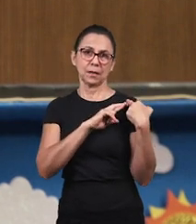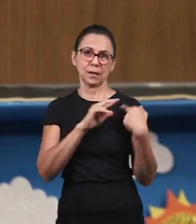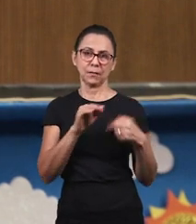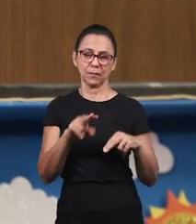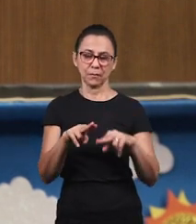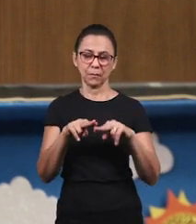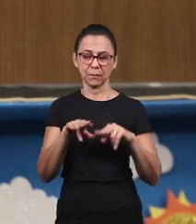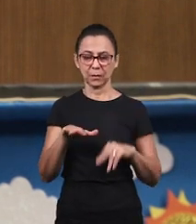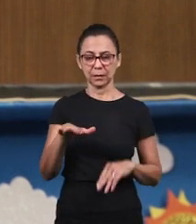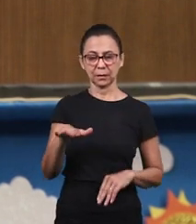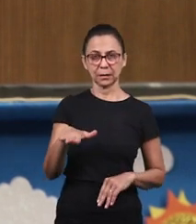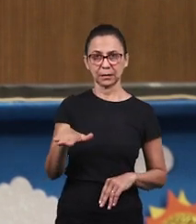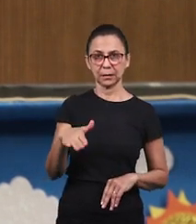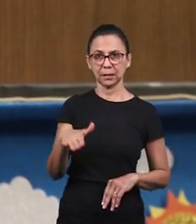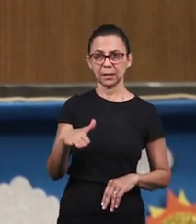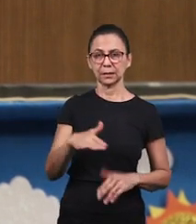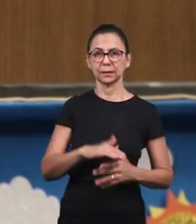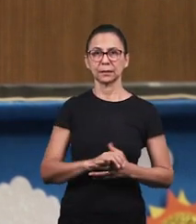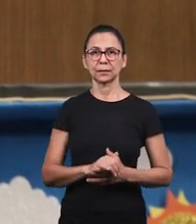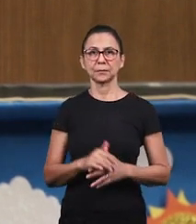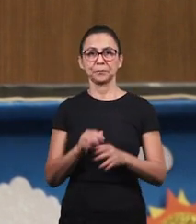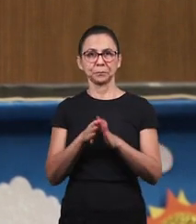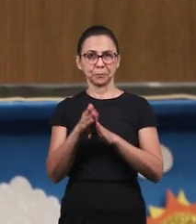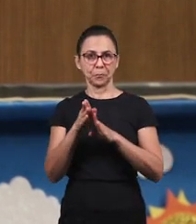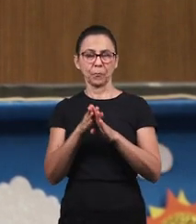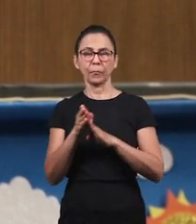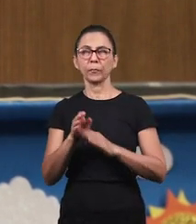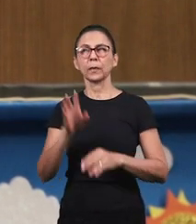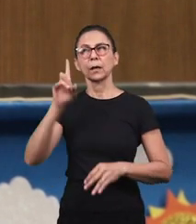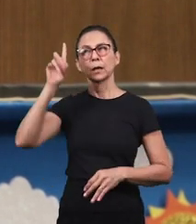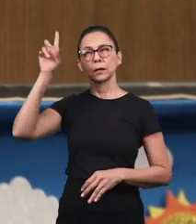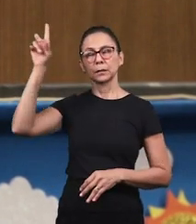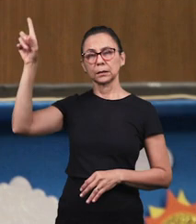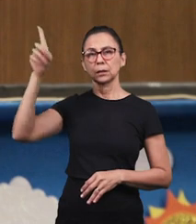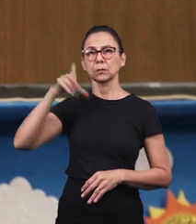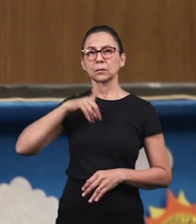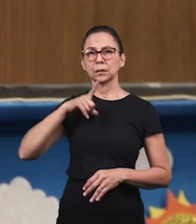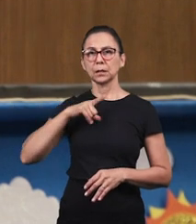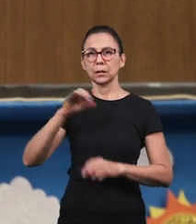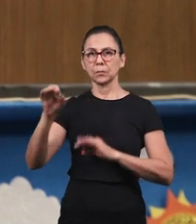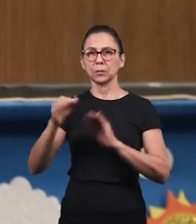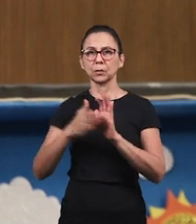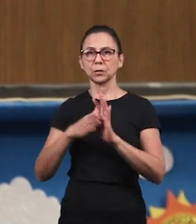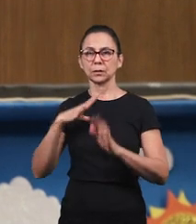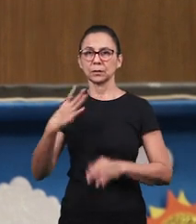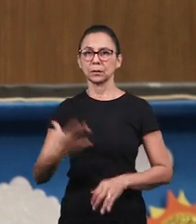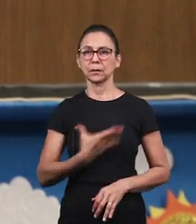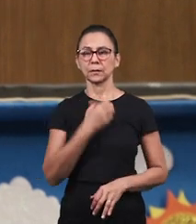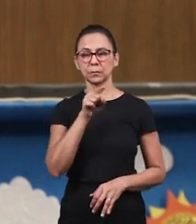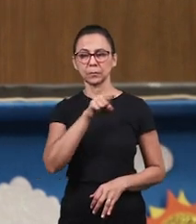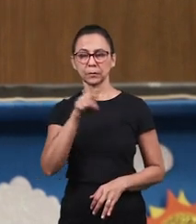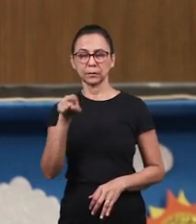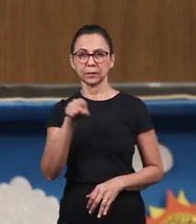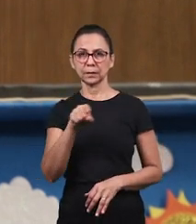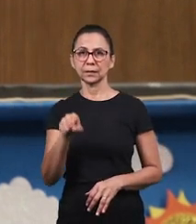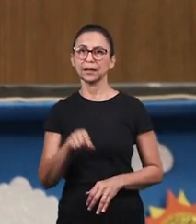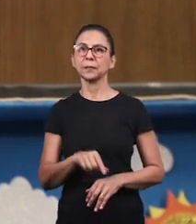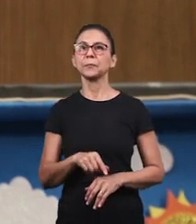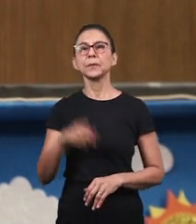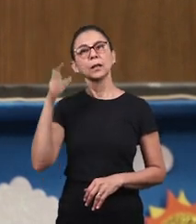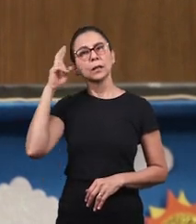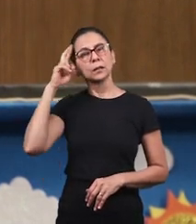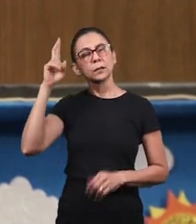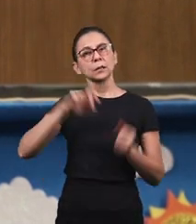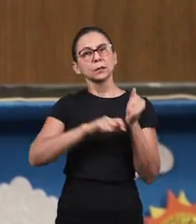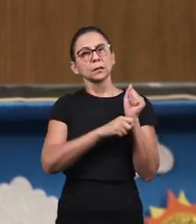segredo para a sua salvação e salvação da sua casa. Deus também hoje tem nos revelado os seus segredos. Através